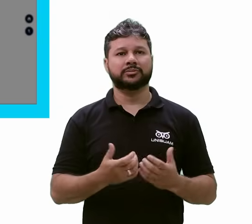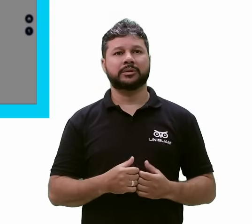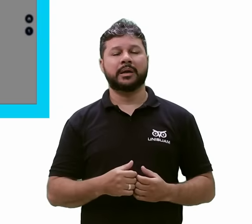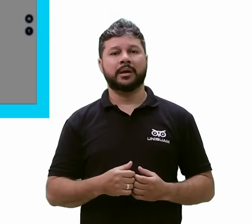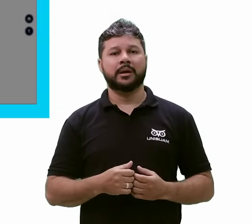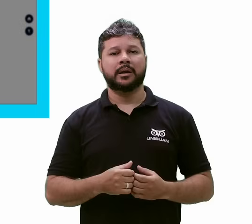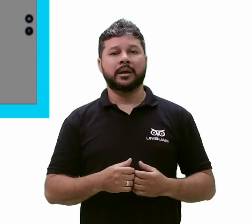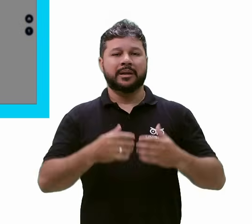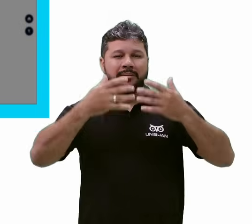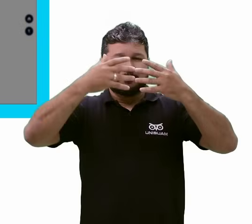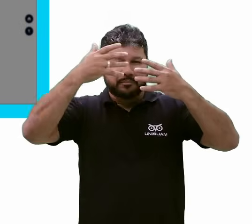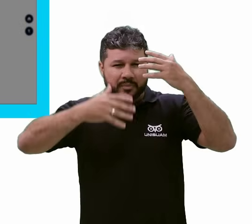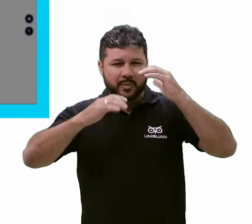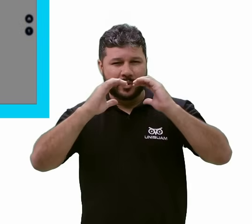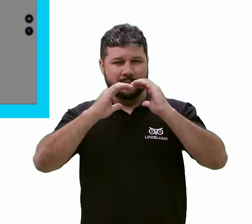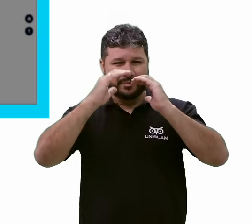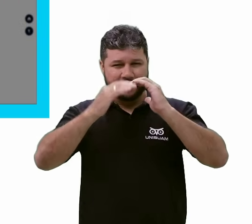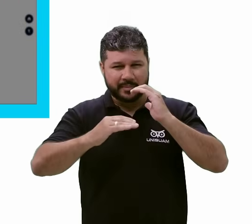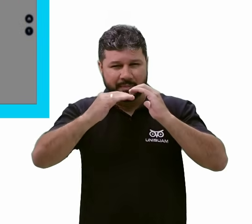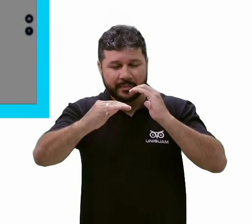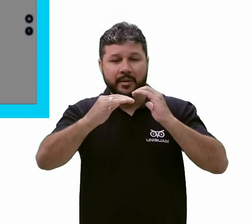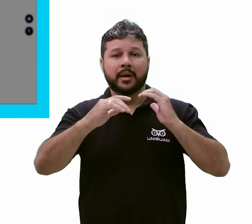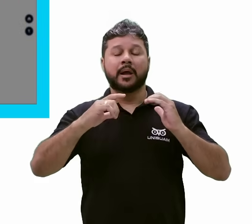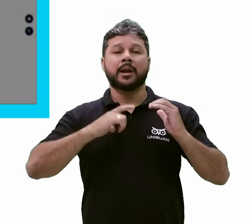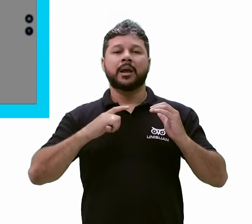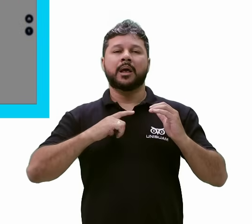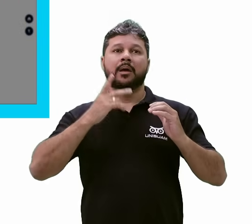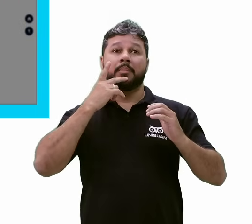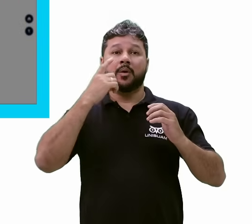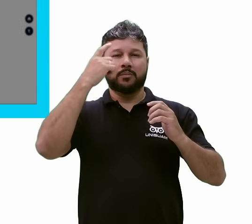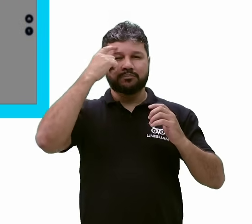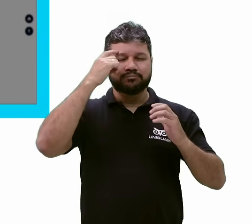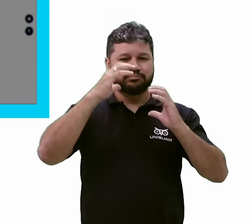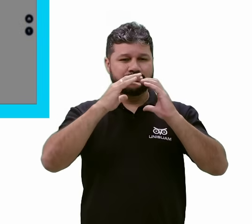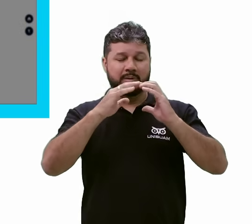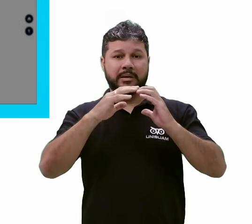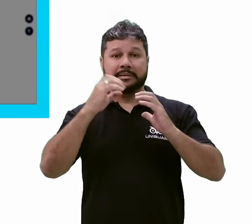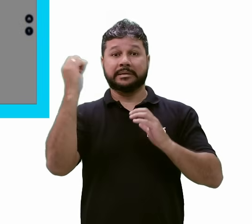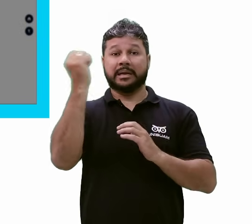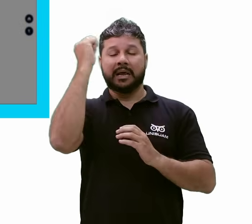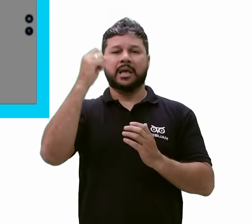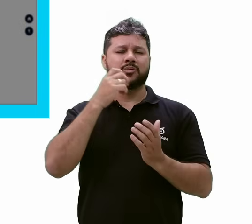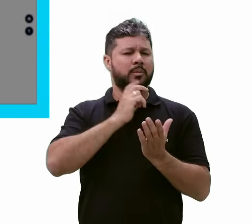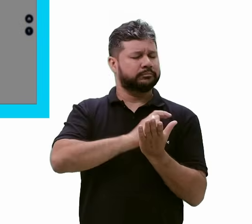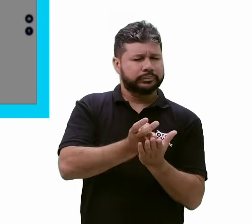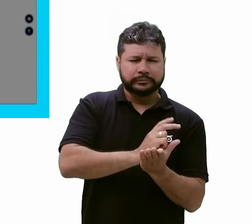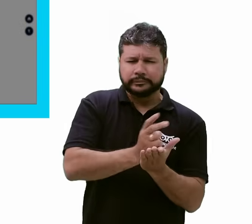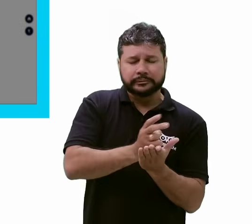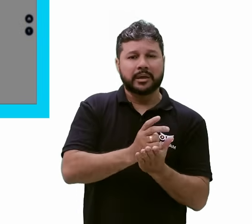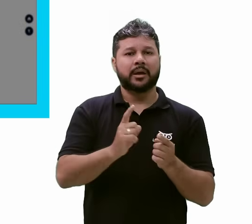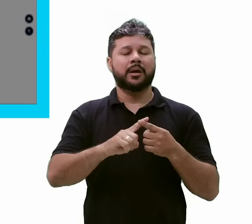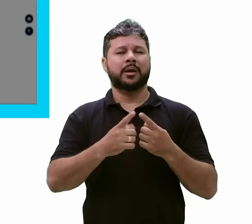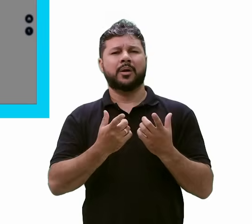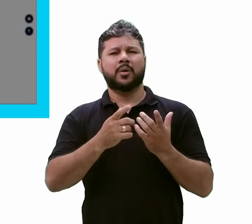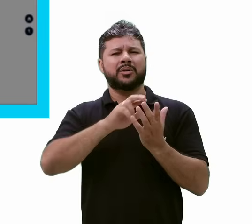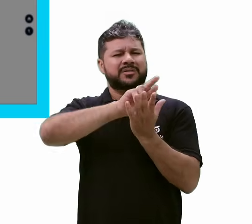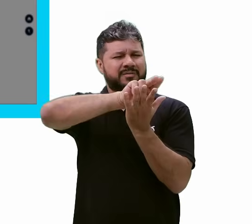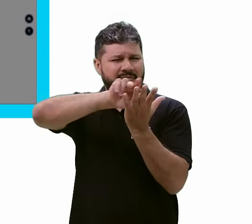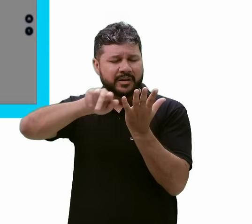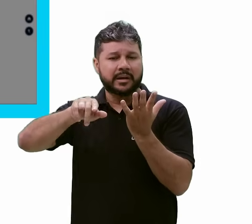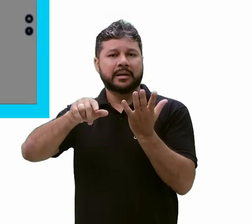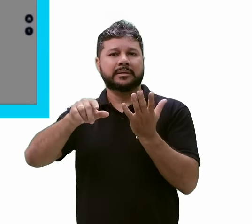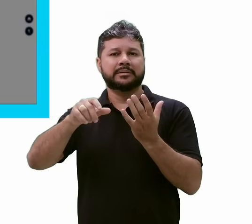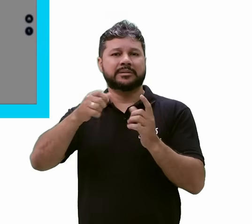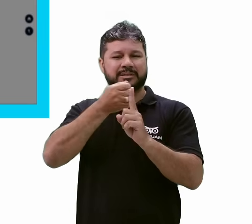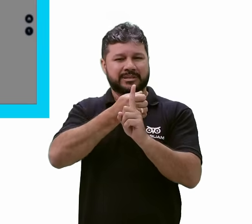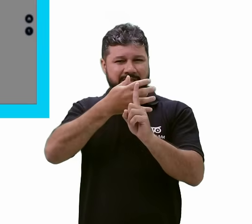autistas, crianças com neurodivergentes ou com doenças neurológicas graves, epilepsia recorrente, síndrome de